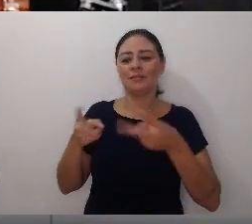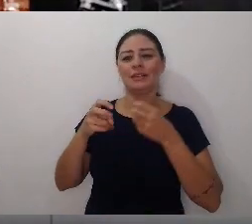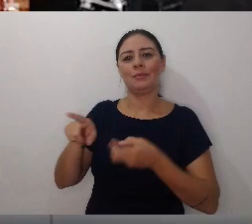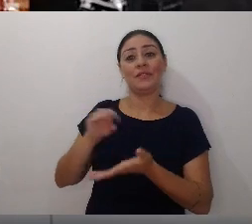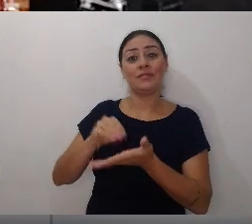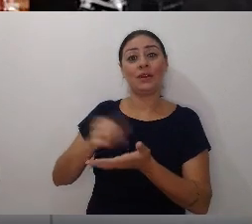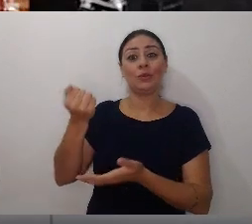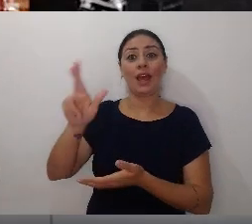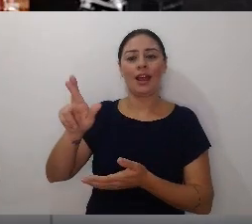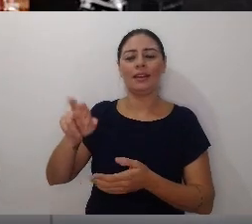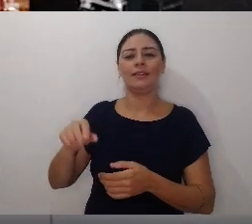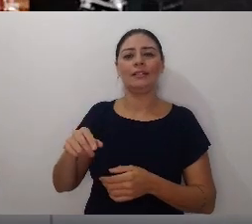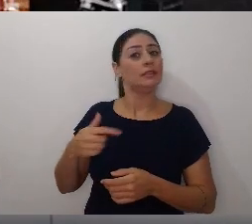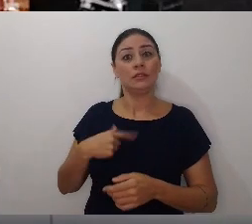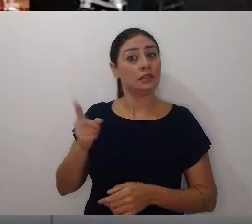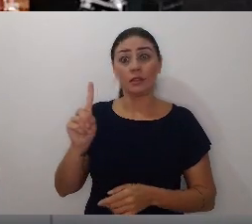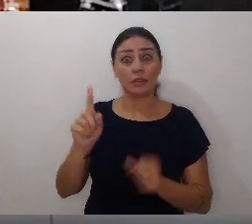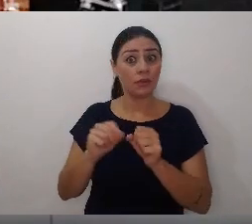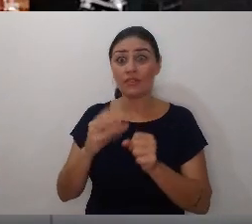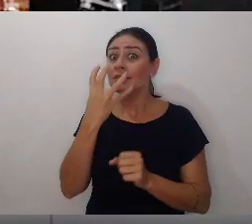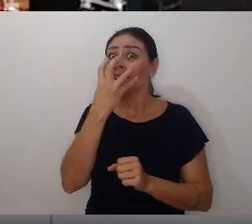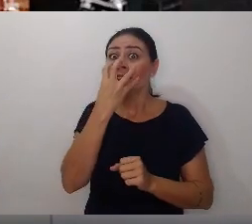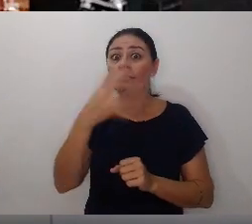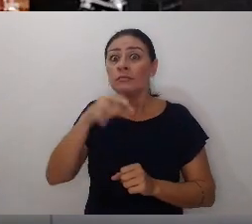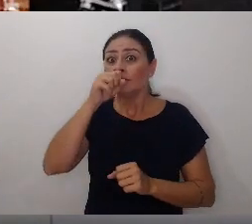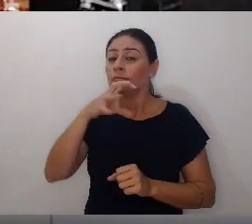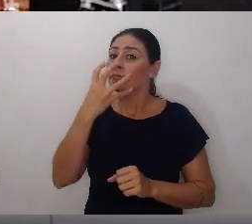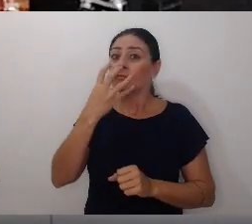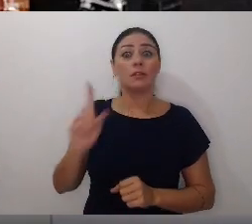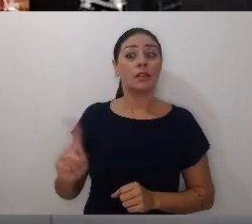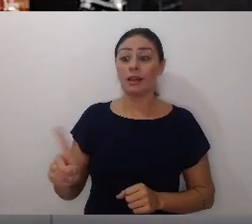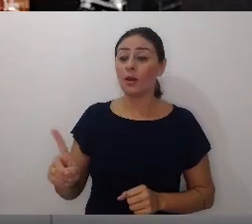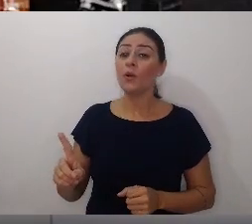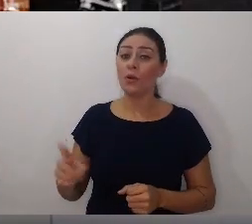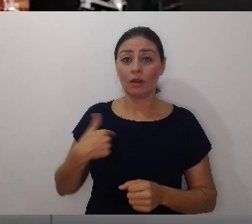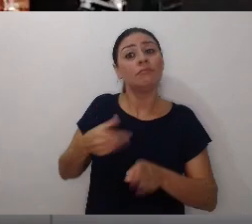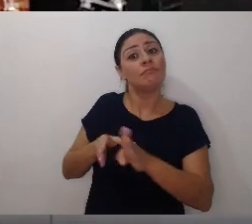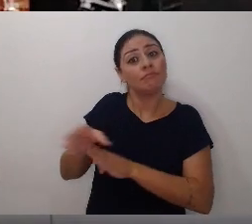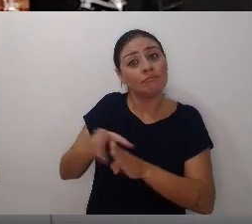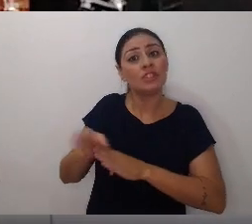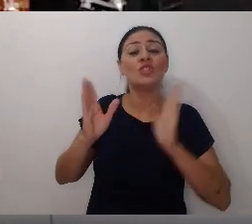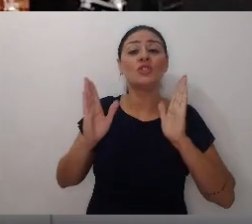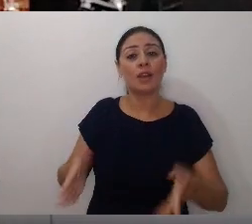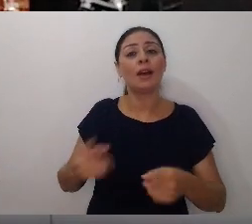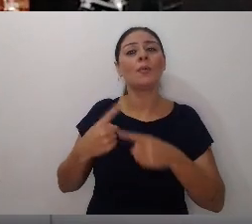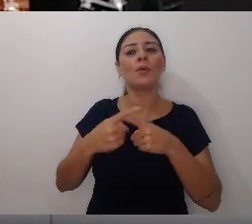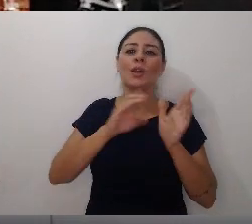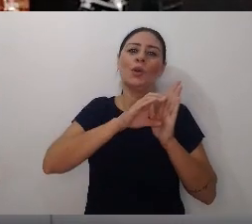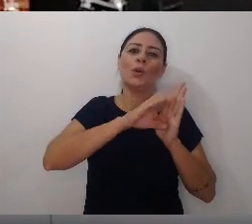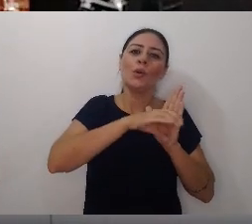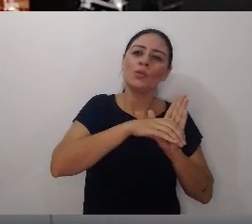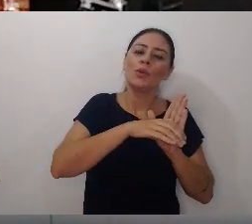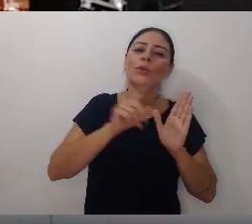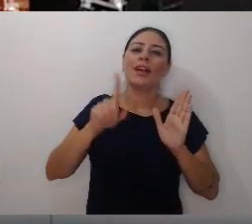Se for dar um remedinho, por exemplo, eu falo muito da inalação, né? Quando chegam aqui com muita falta de ar, eu falo, não, mãe, não tem que